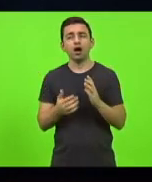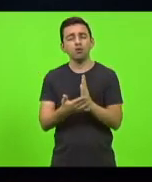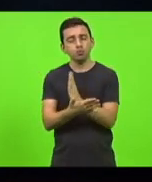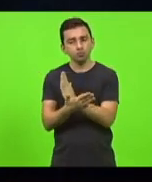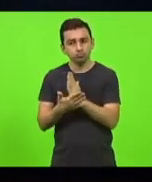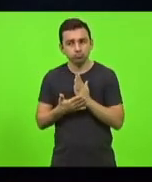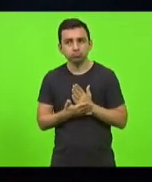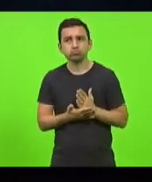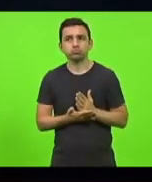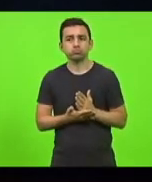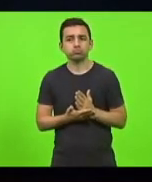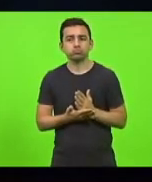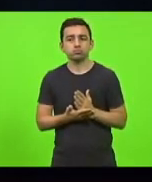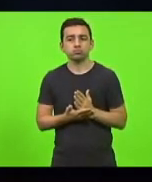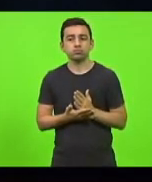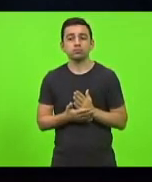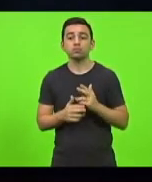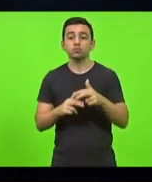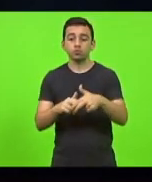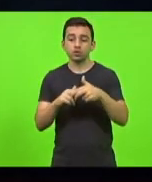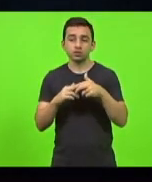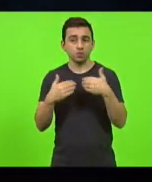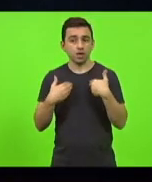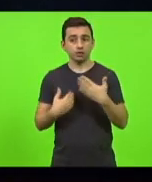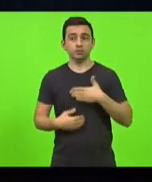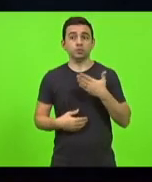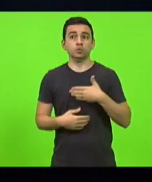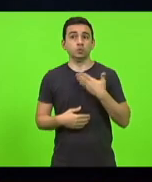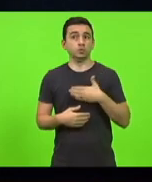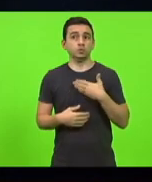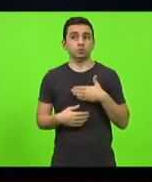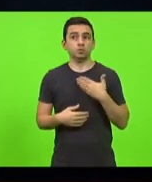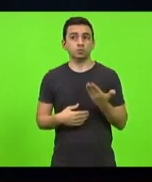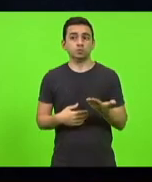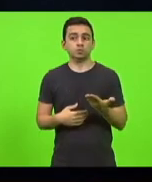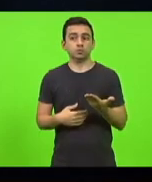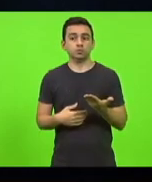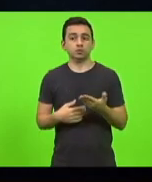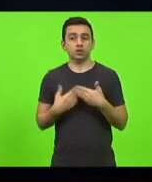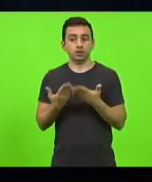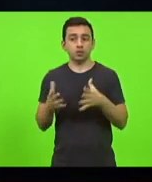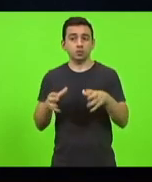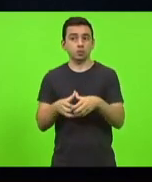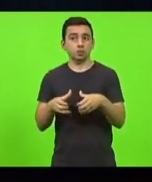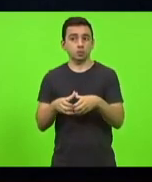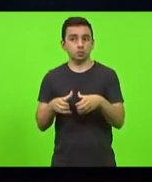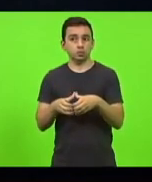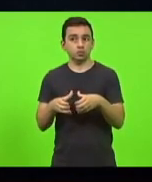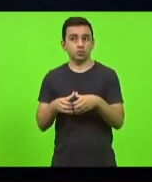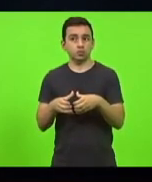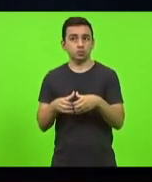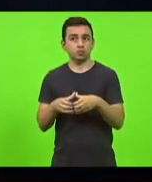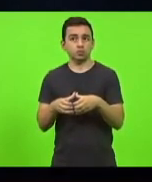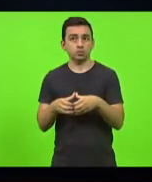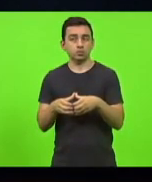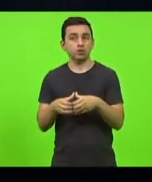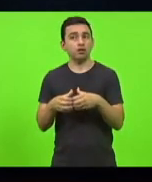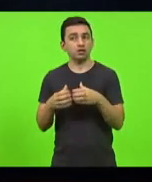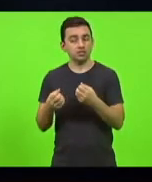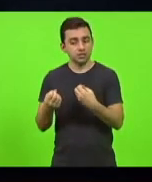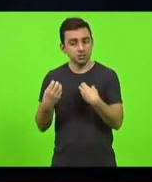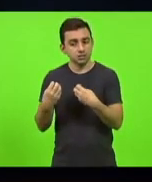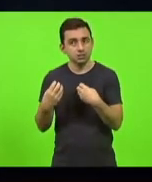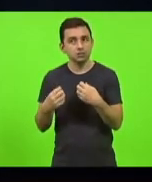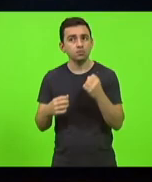pouco assustado, ainda mais na categoria que é o que nos ensina, que nos ilumina e que,